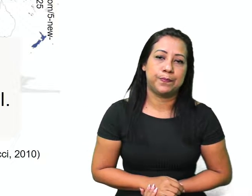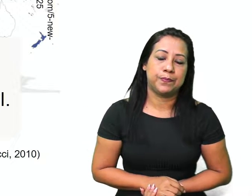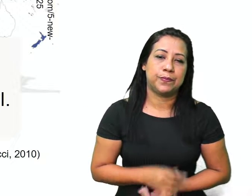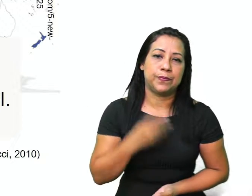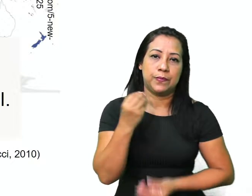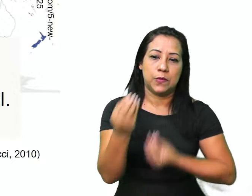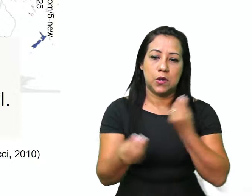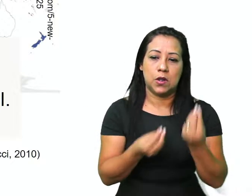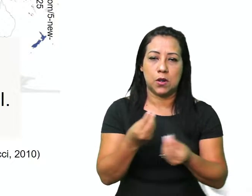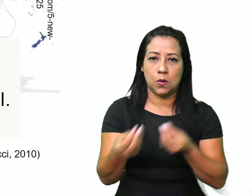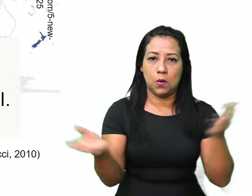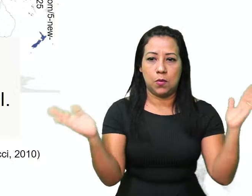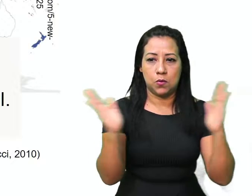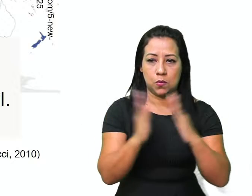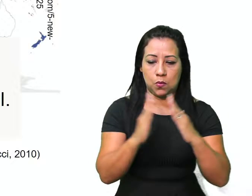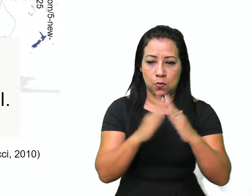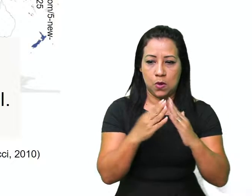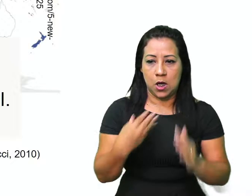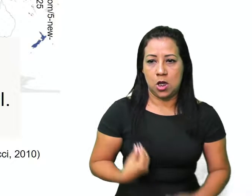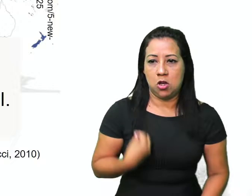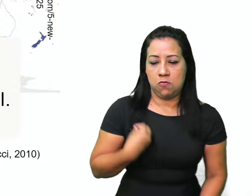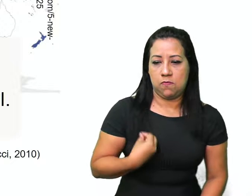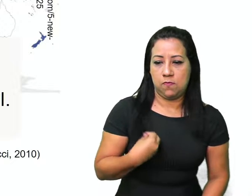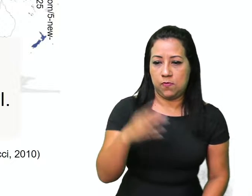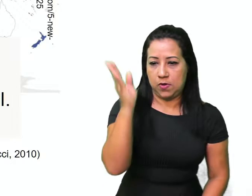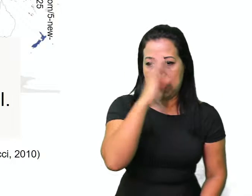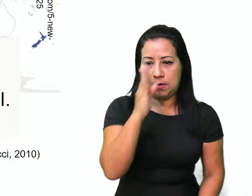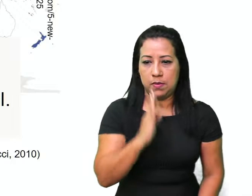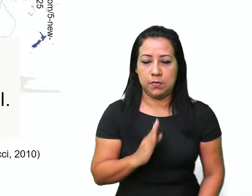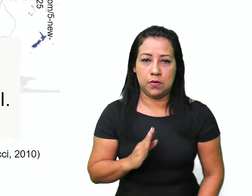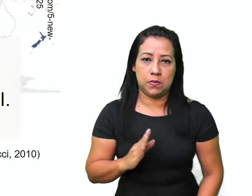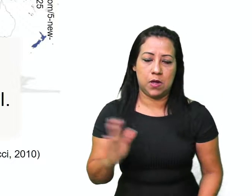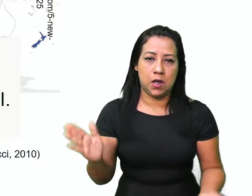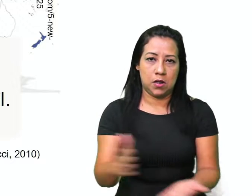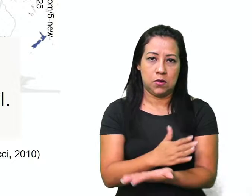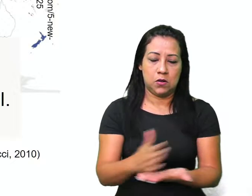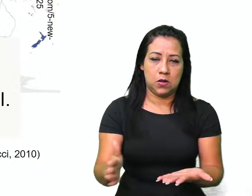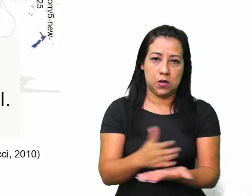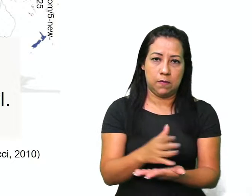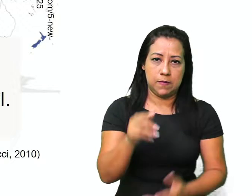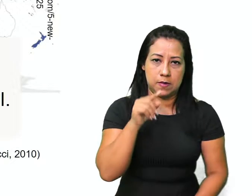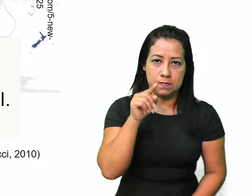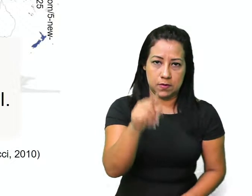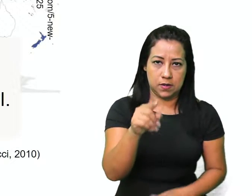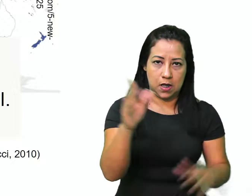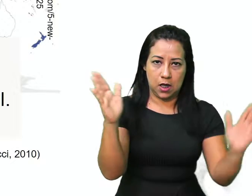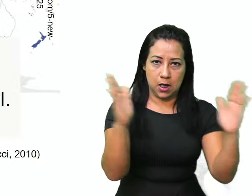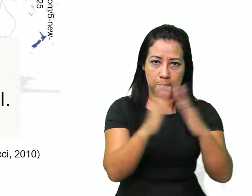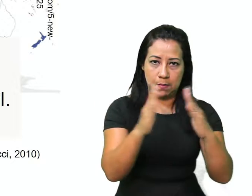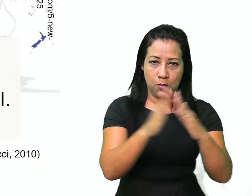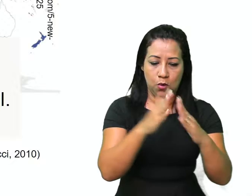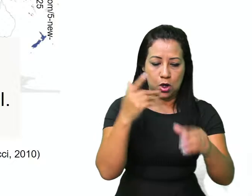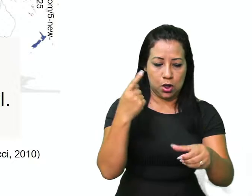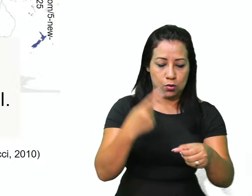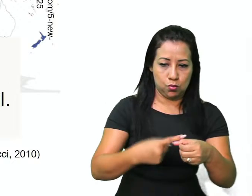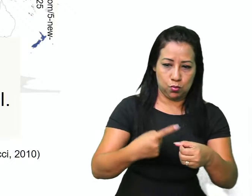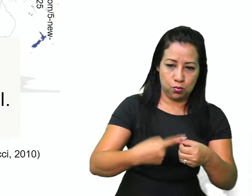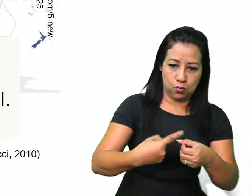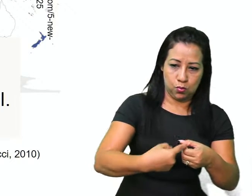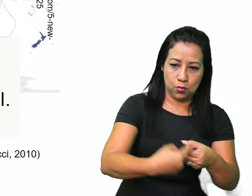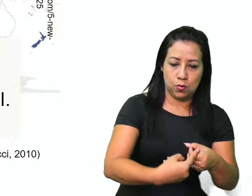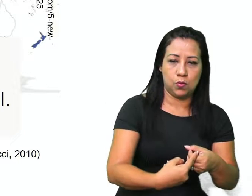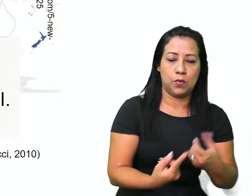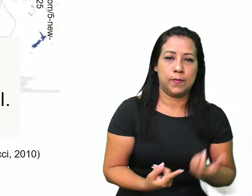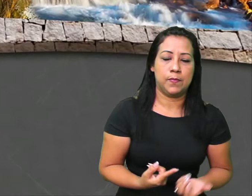Brasil, talvez você more num distrito de um município aí, do nosso